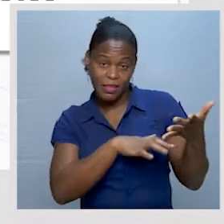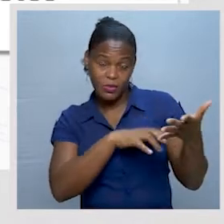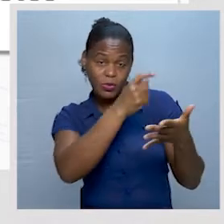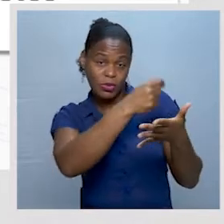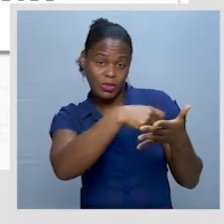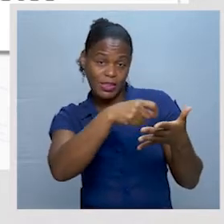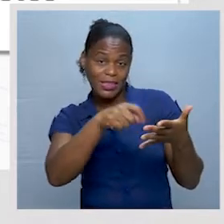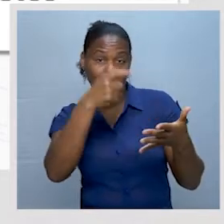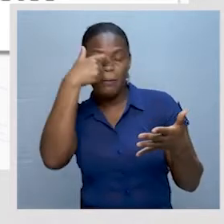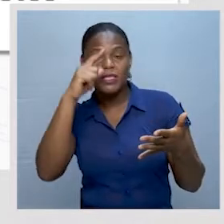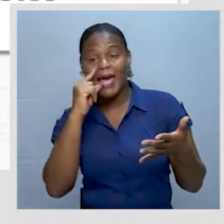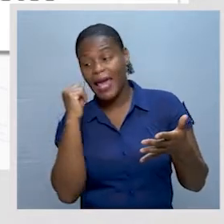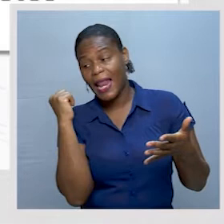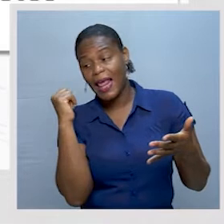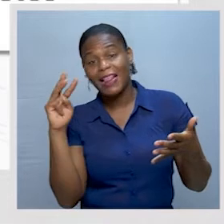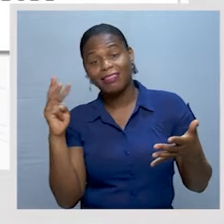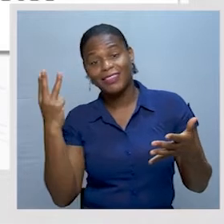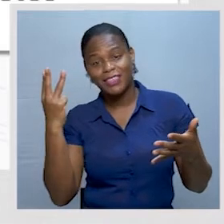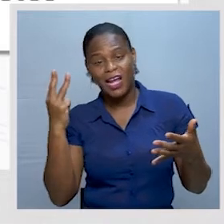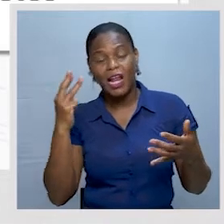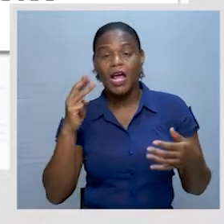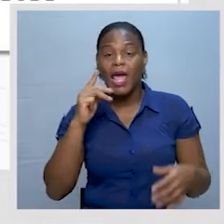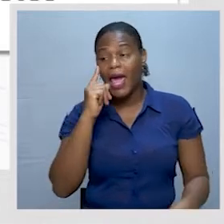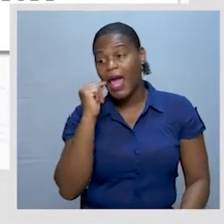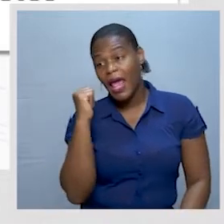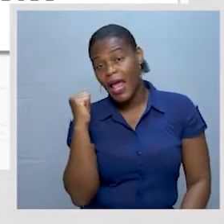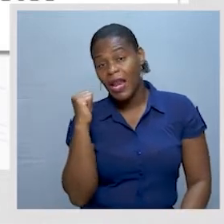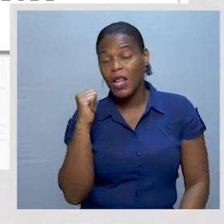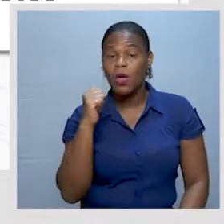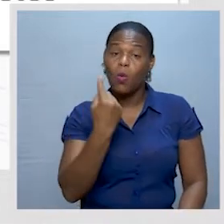de texto é escrito na terceira pessoa, de singular ou plural,